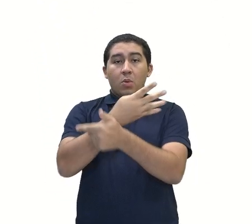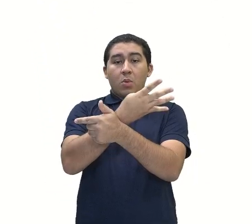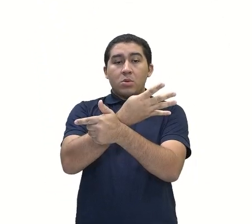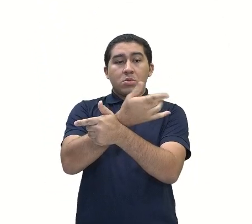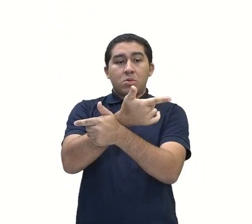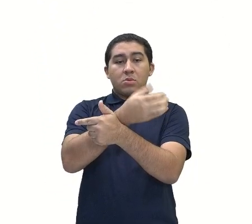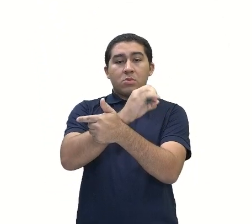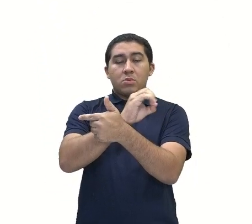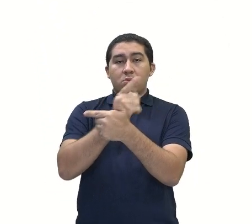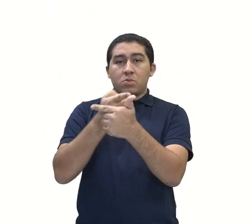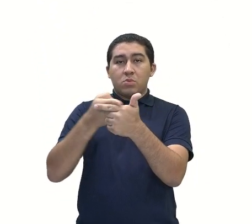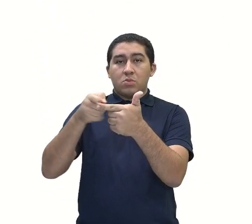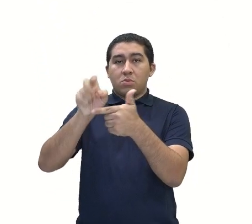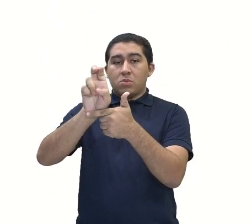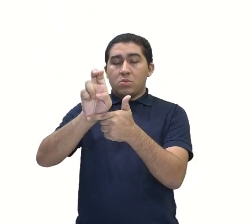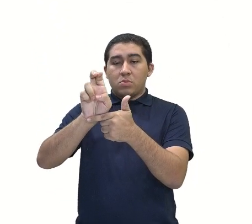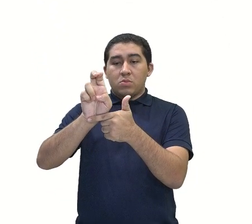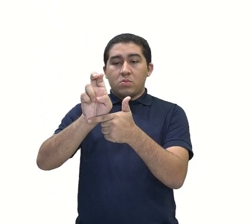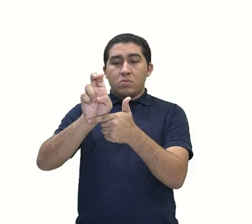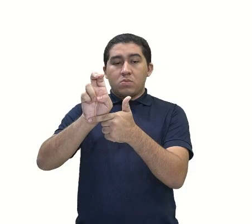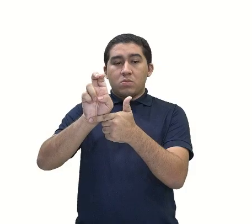420 dividido para 5. Vou fazer aqui no canto, ó.